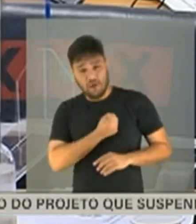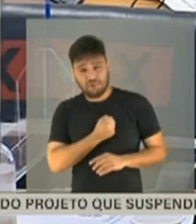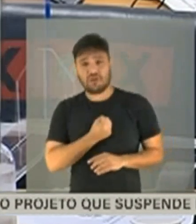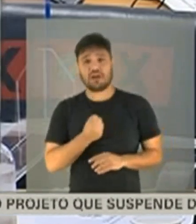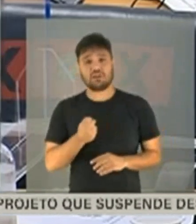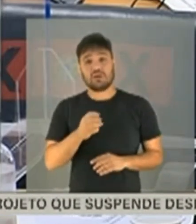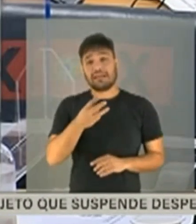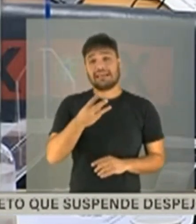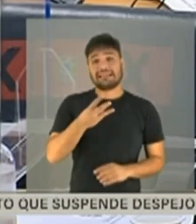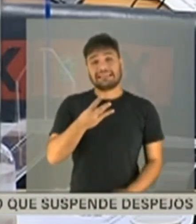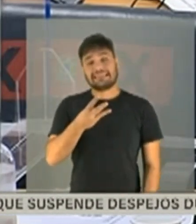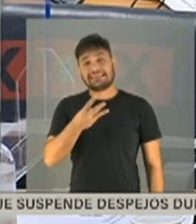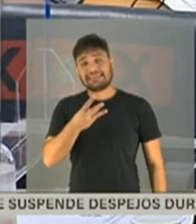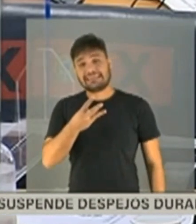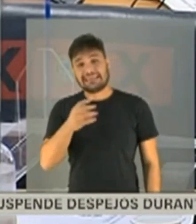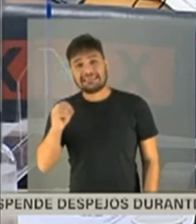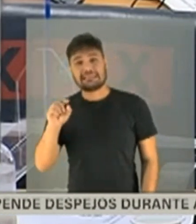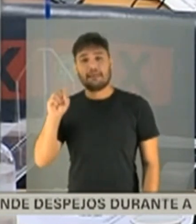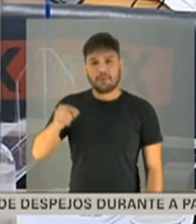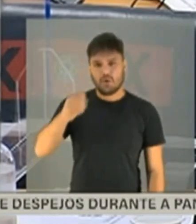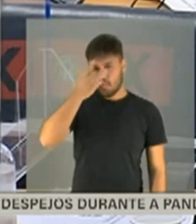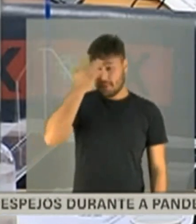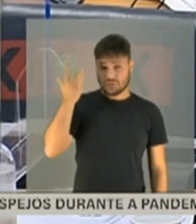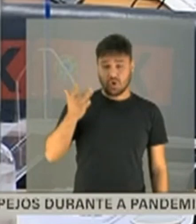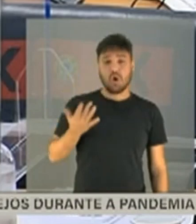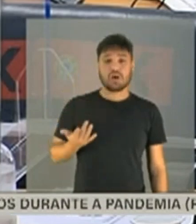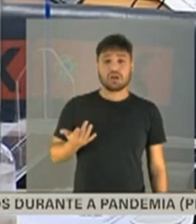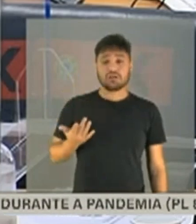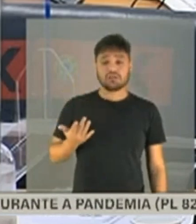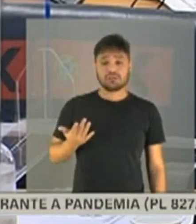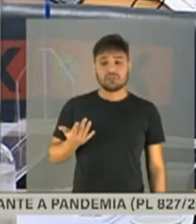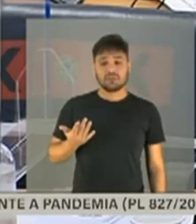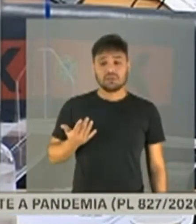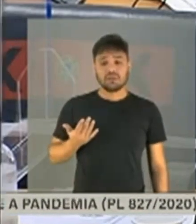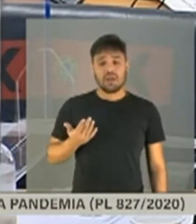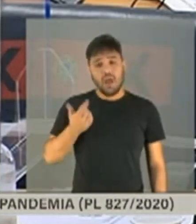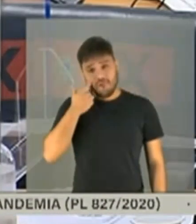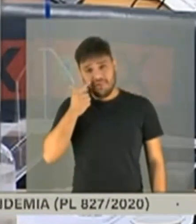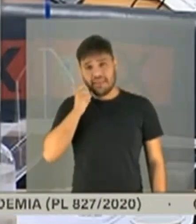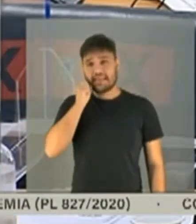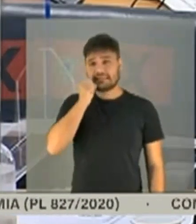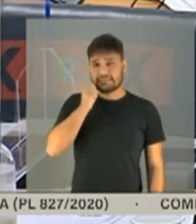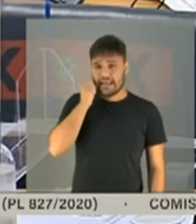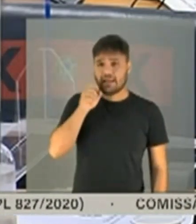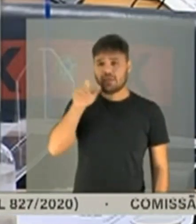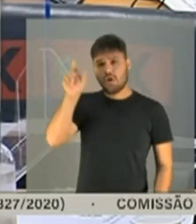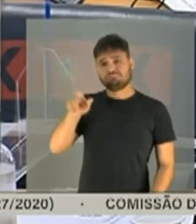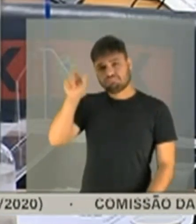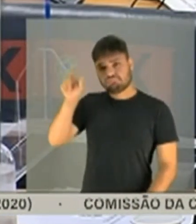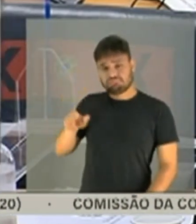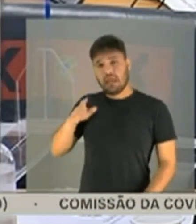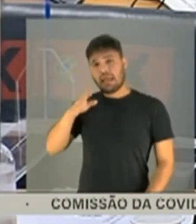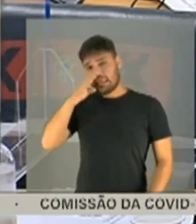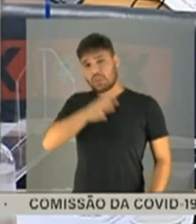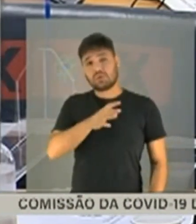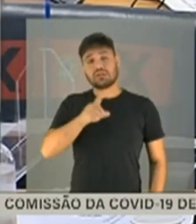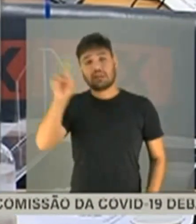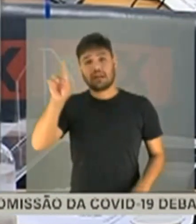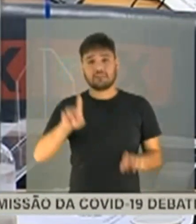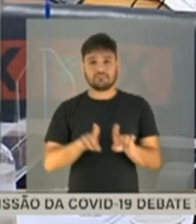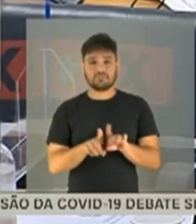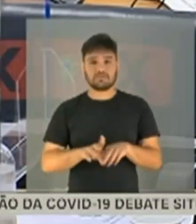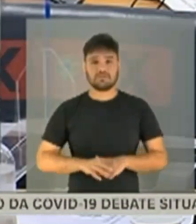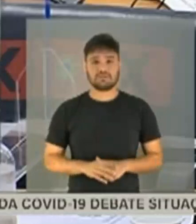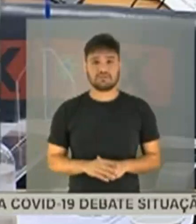cerca de 300 mil pessoas. Eu vi que senadores andaram nos Estados Unidos denunciando isso por lá também.